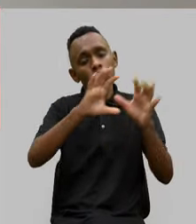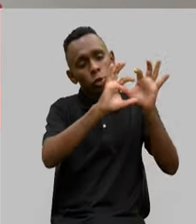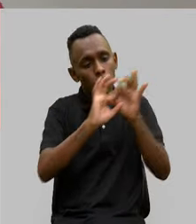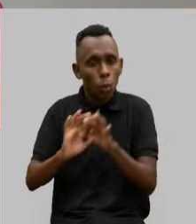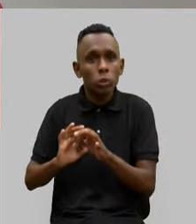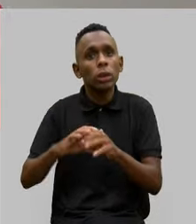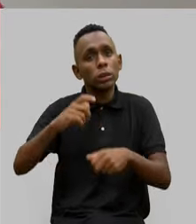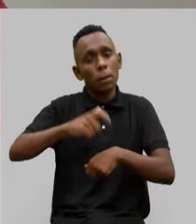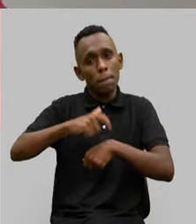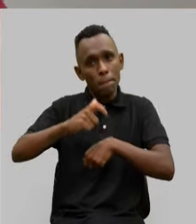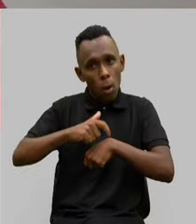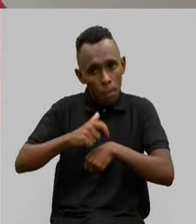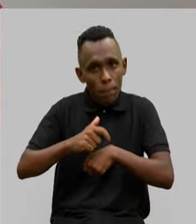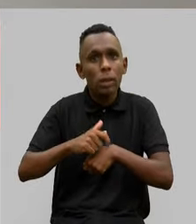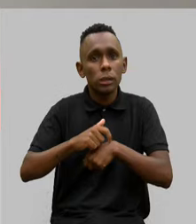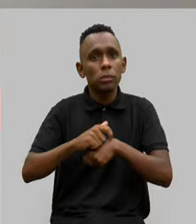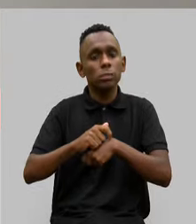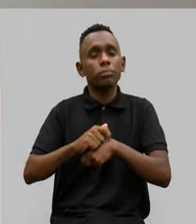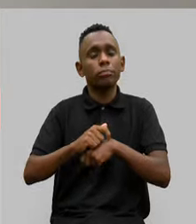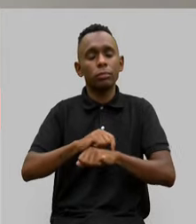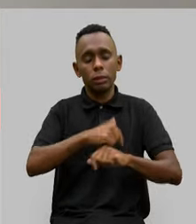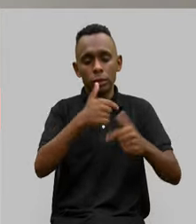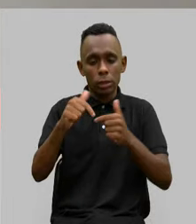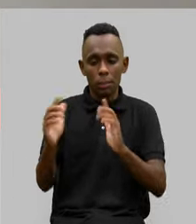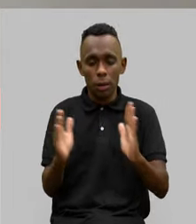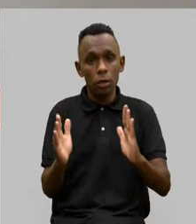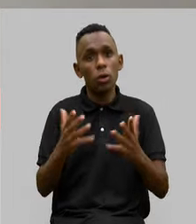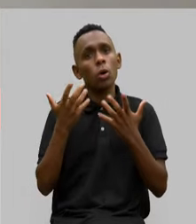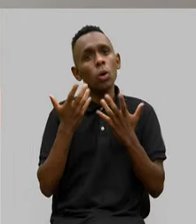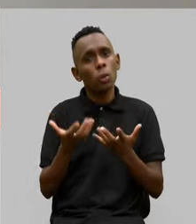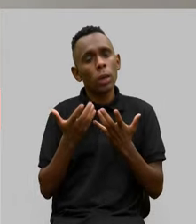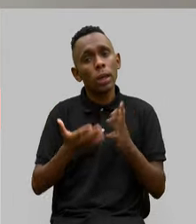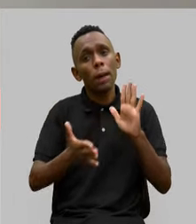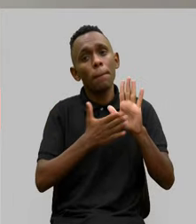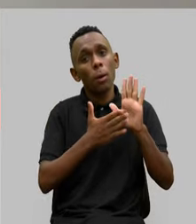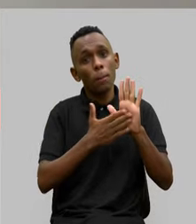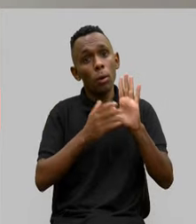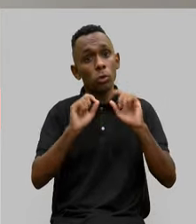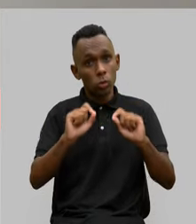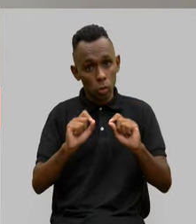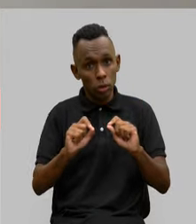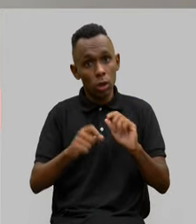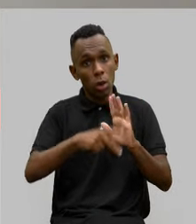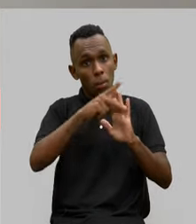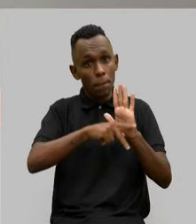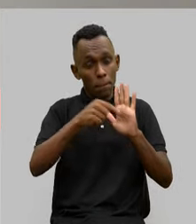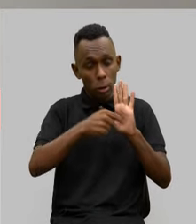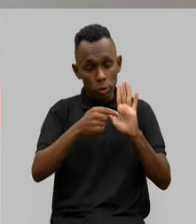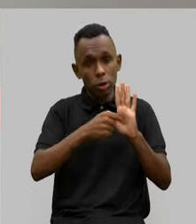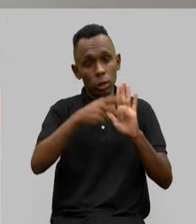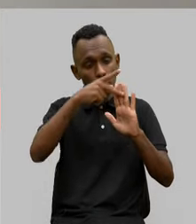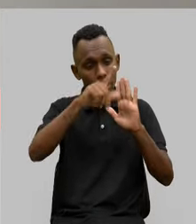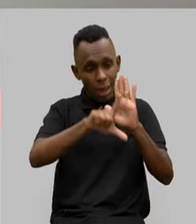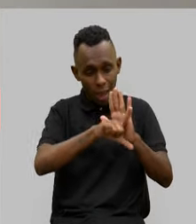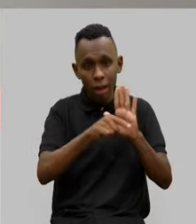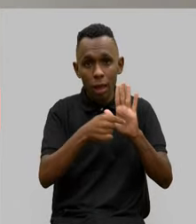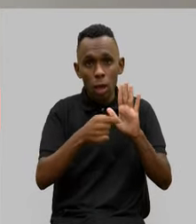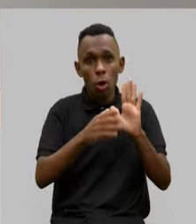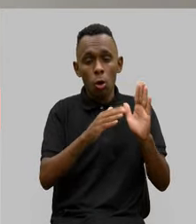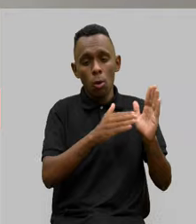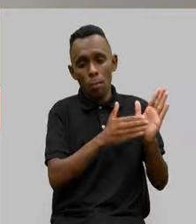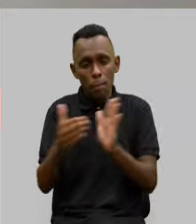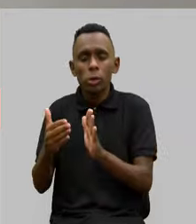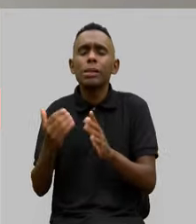nesse momento nessa legislatura eh Então eu queria propor Antes de Dizer do projeto de lei porque eu acho que ele é é um processo